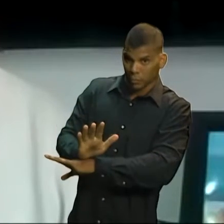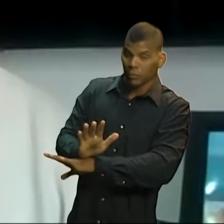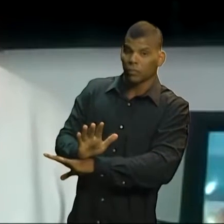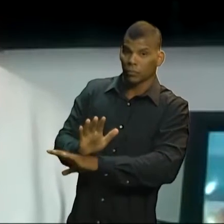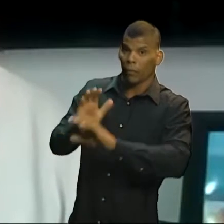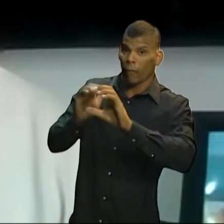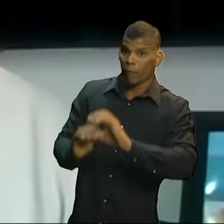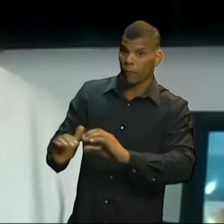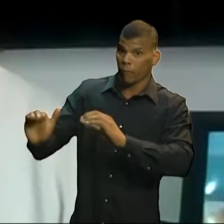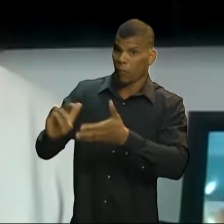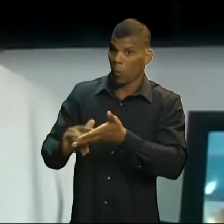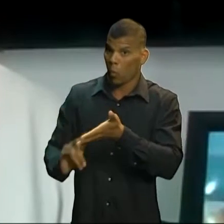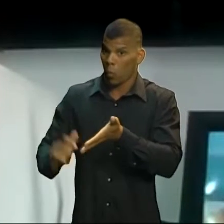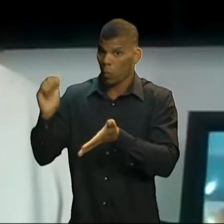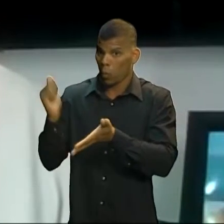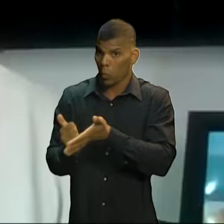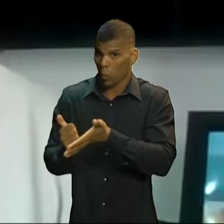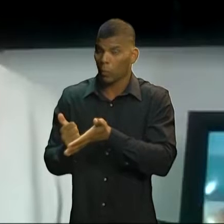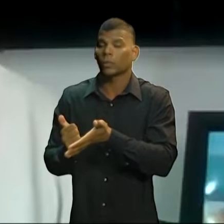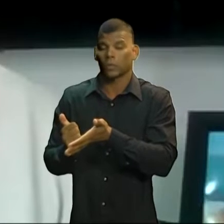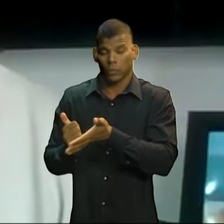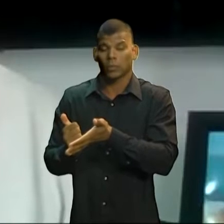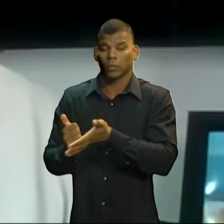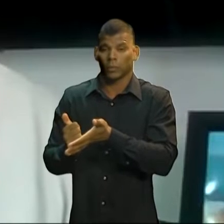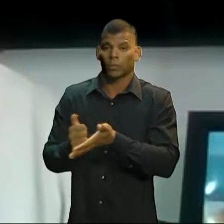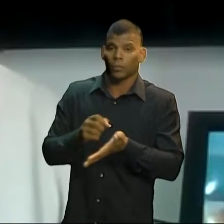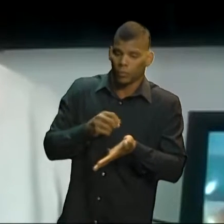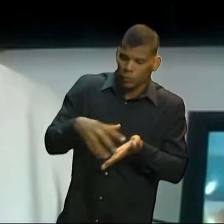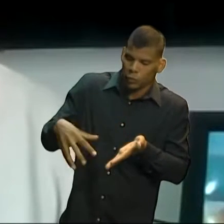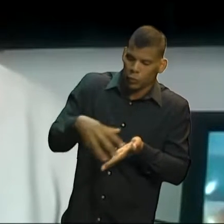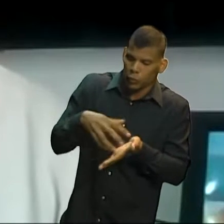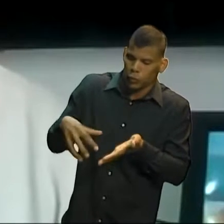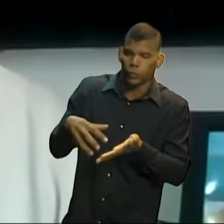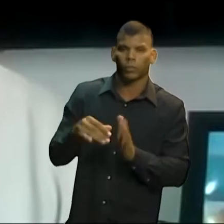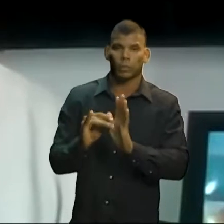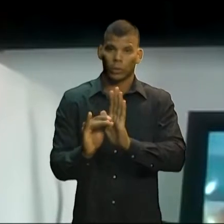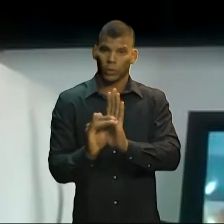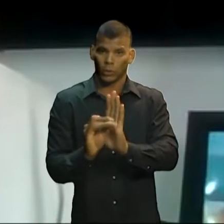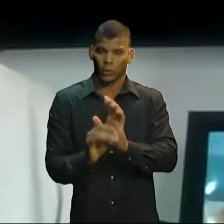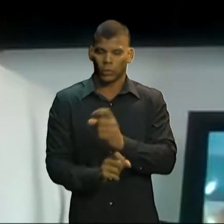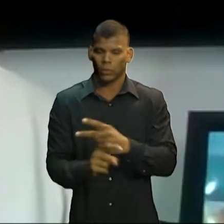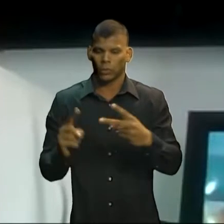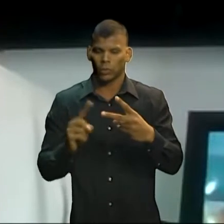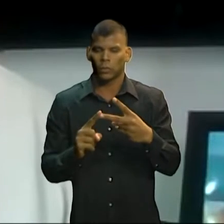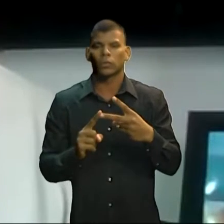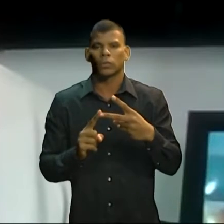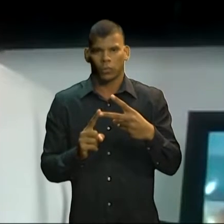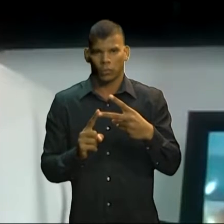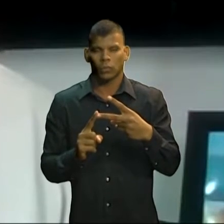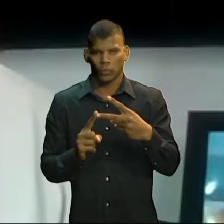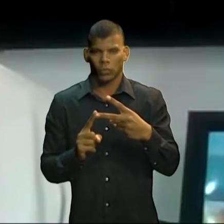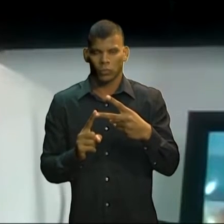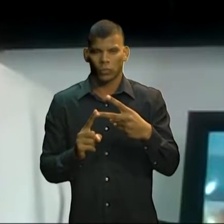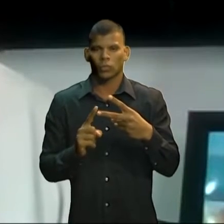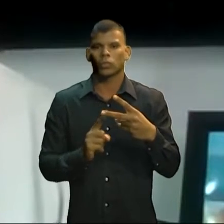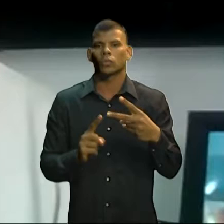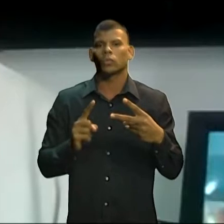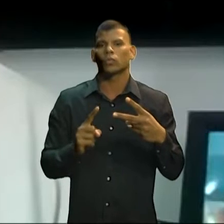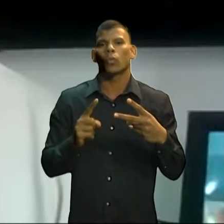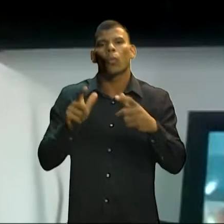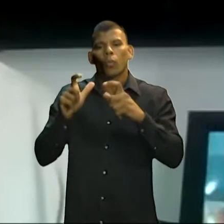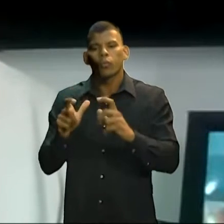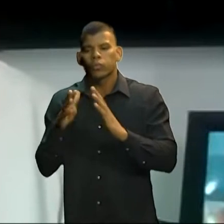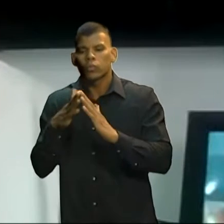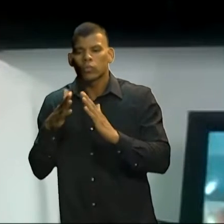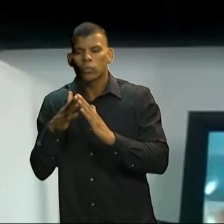enviar a documentação, fazer o upload da documentação, que é basicamente a identidade, documento de identidade oficial com foto, comprovante de